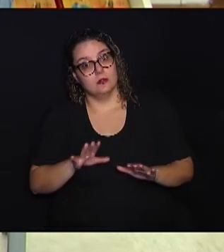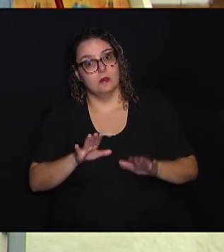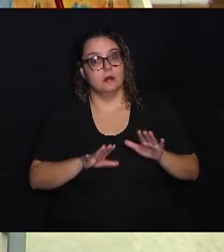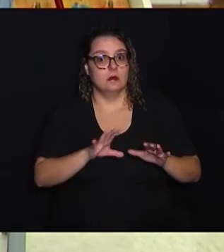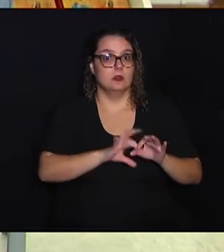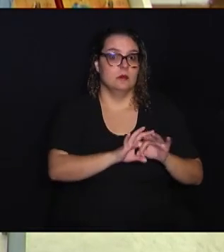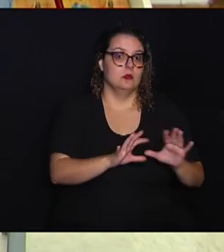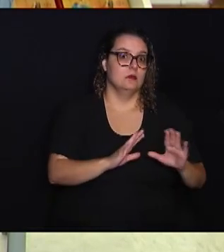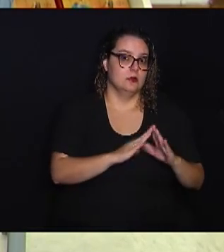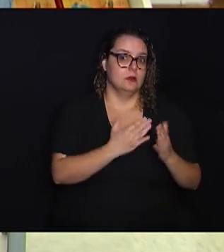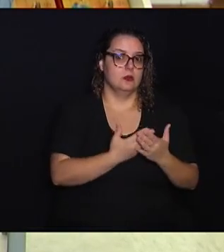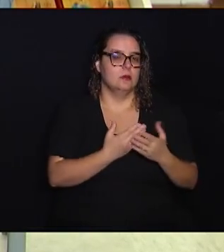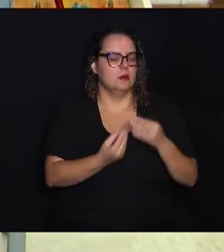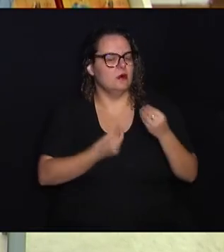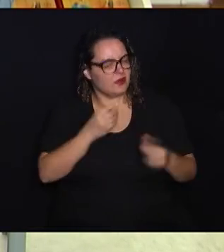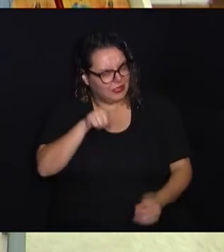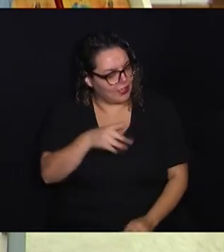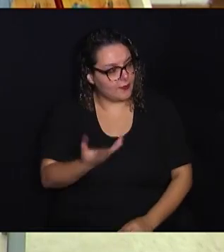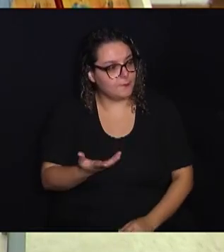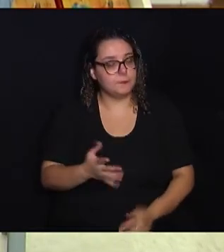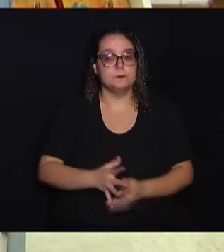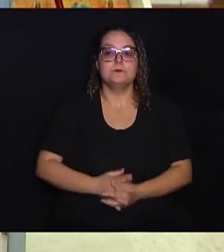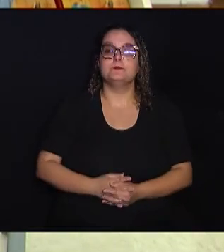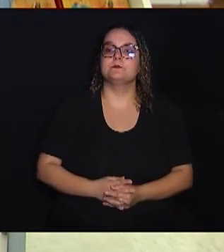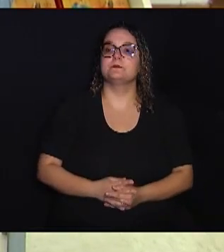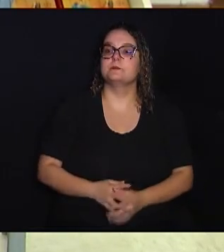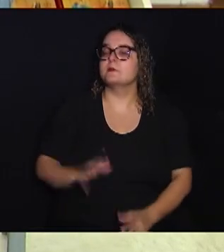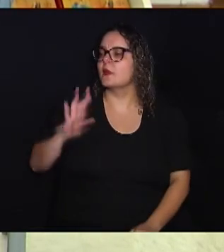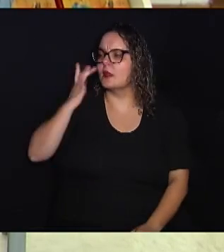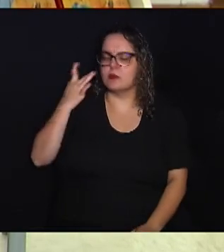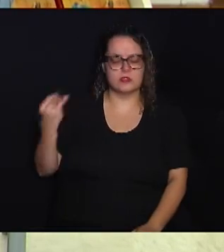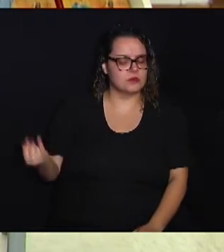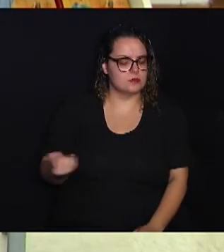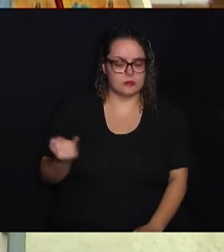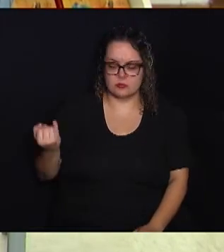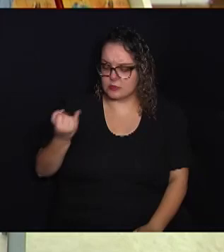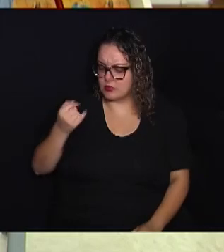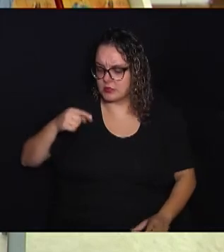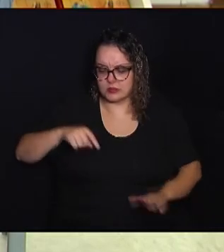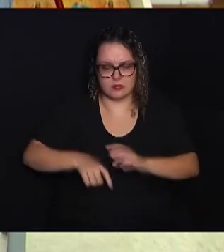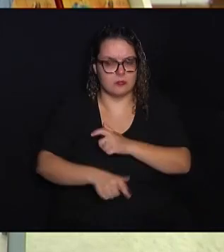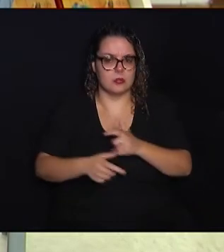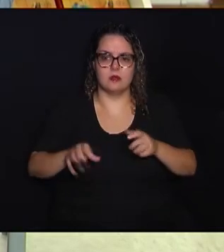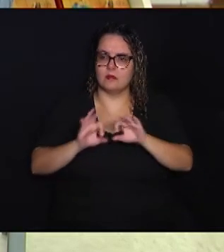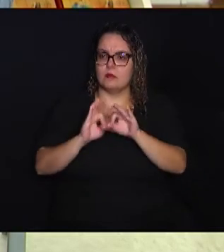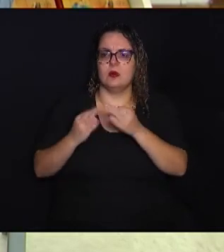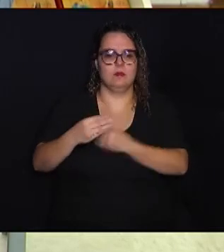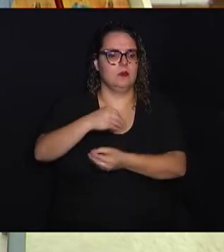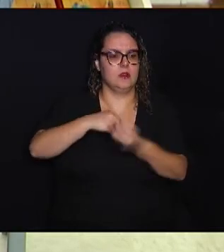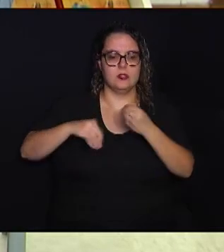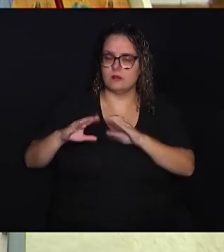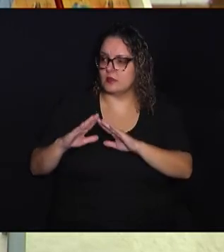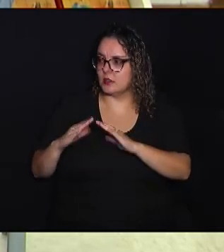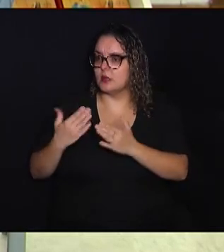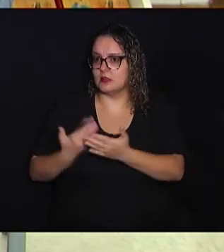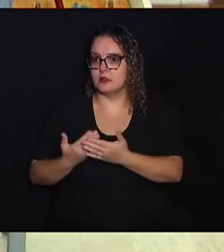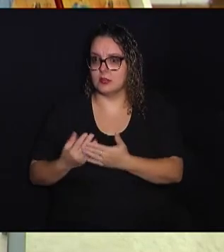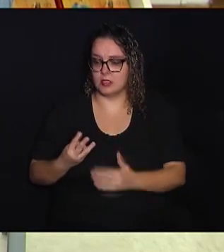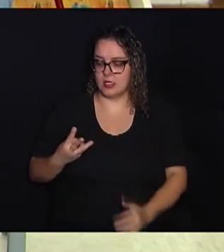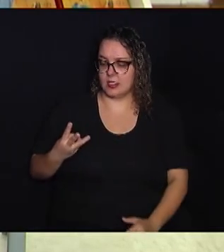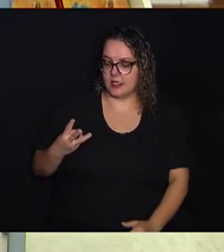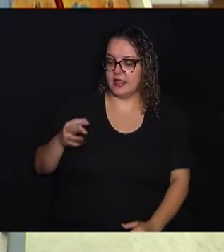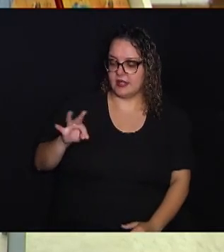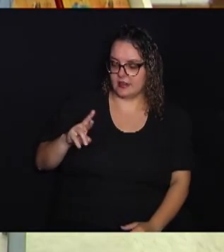para a escola. Como que é isso? Eu acho de fundamental importância. Eu acho que essa tríade, eu falo